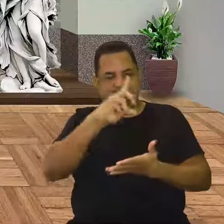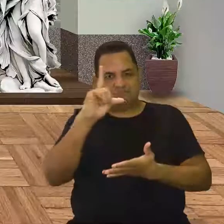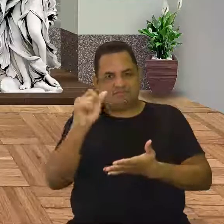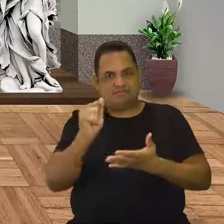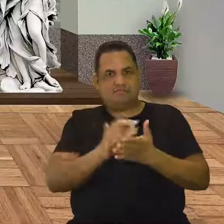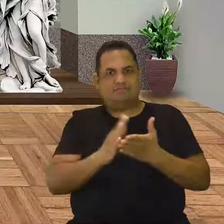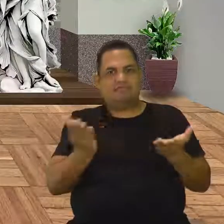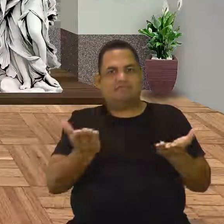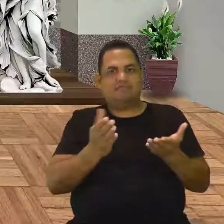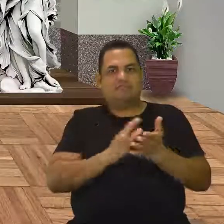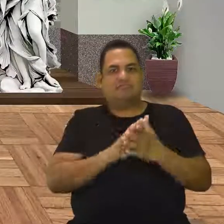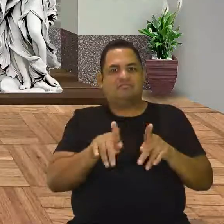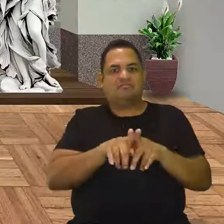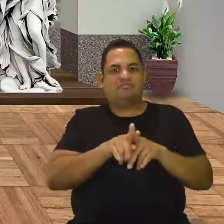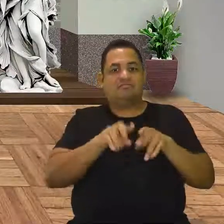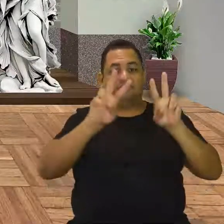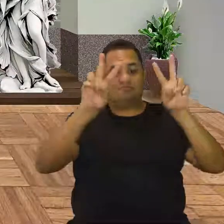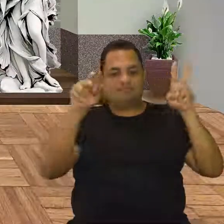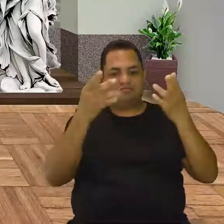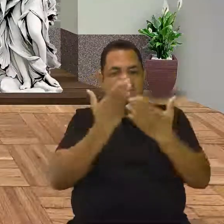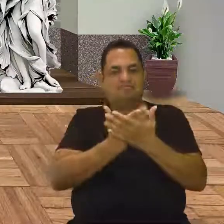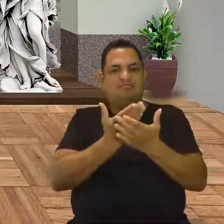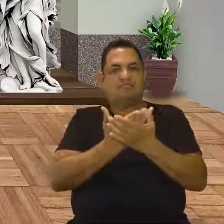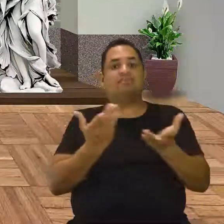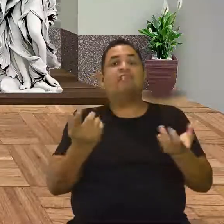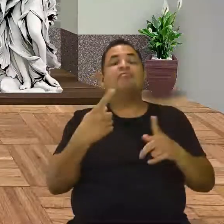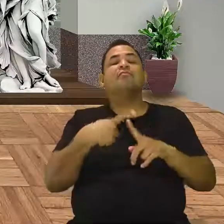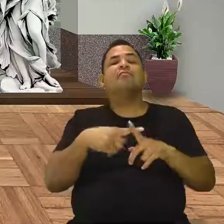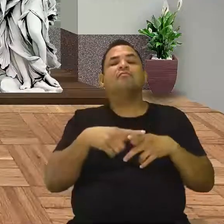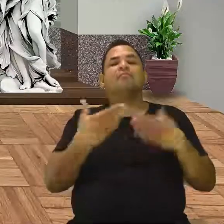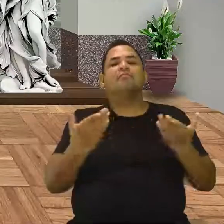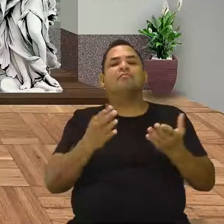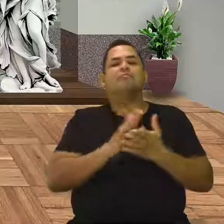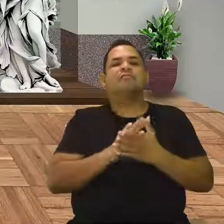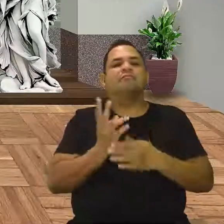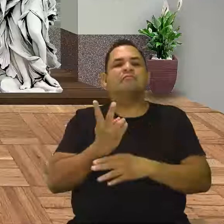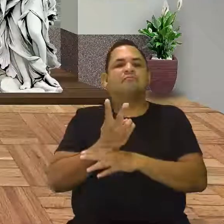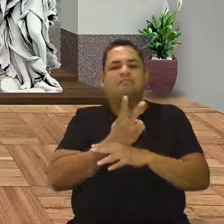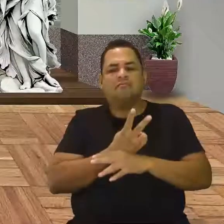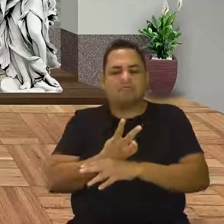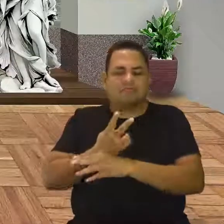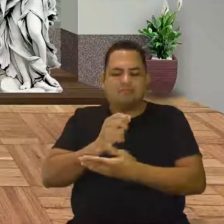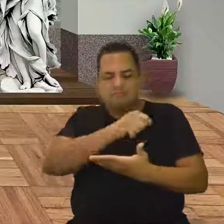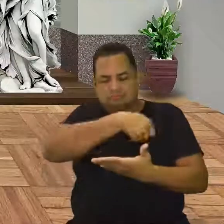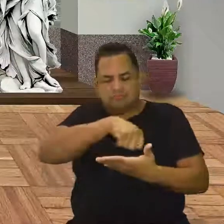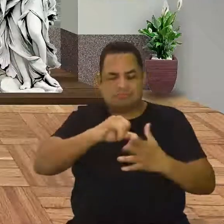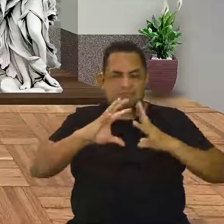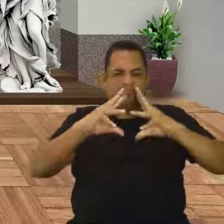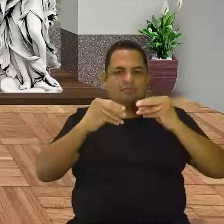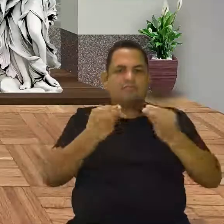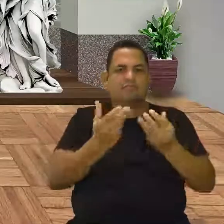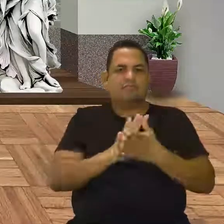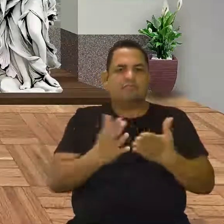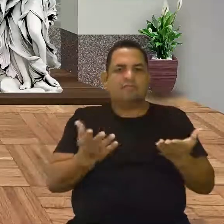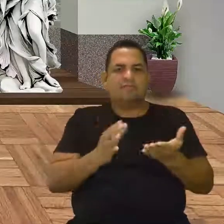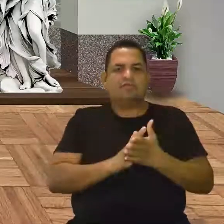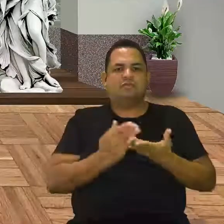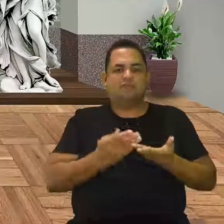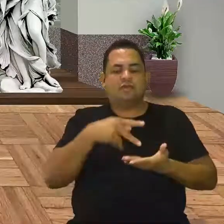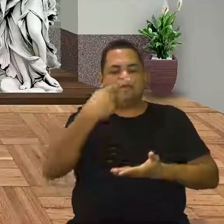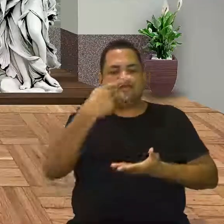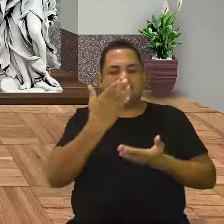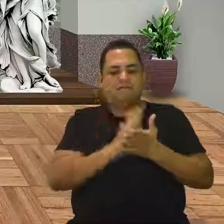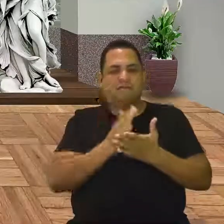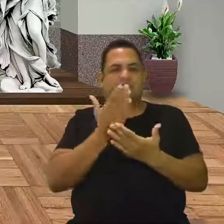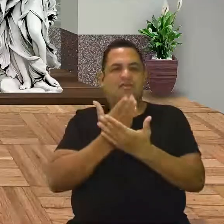e logo também coloque o título da nossa aula. Para quê? Você procura anotar tudo aquilo que o professor Luismar estará falando